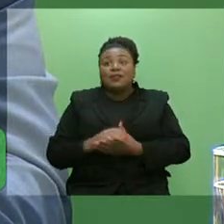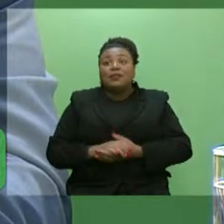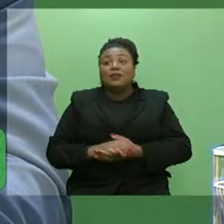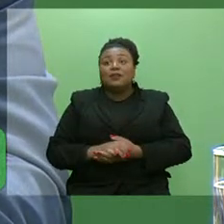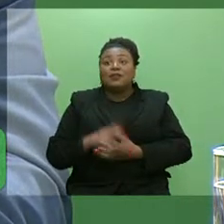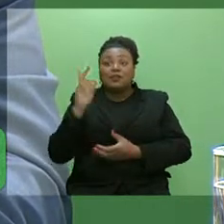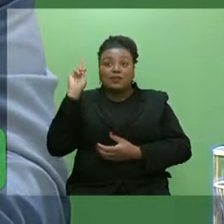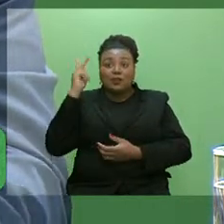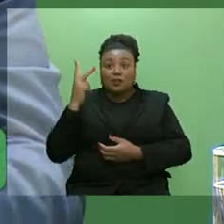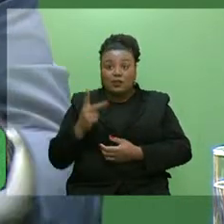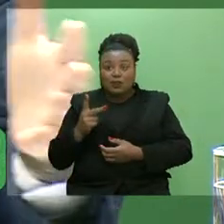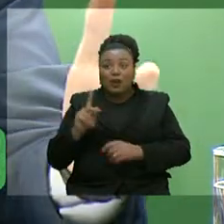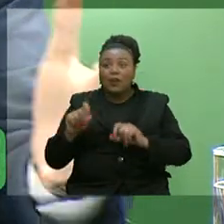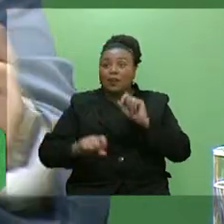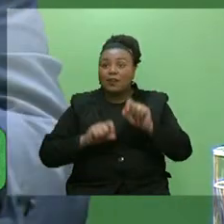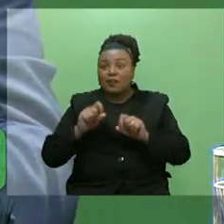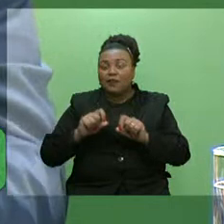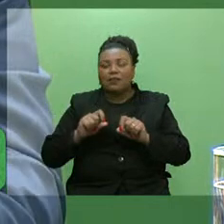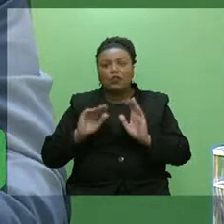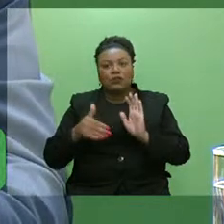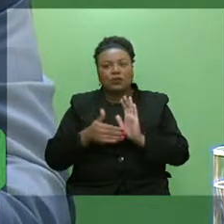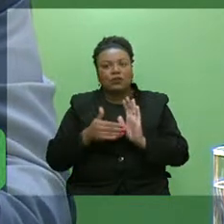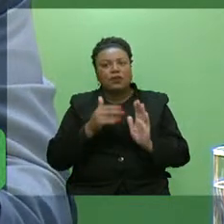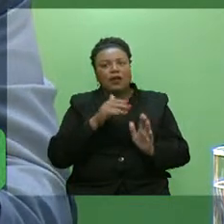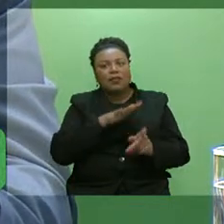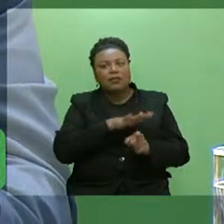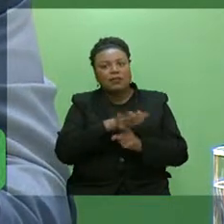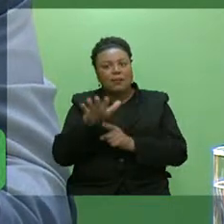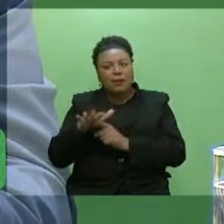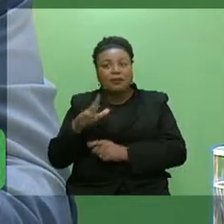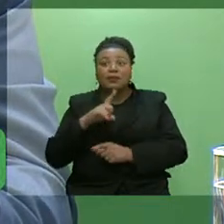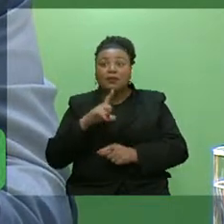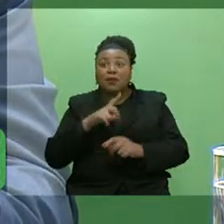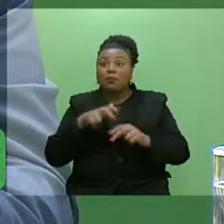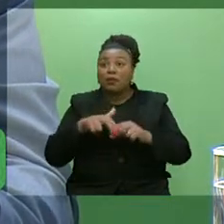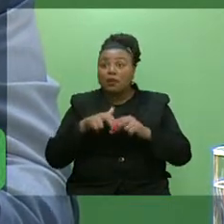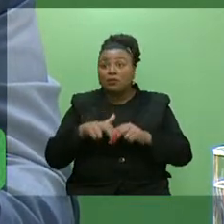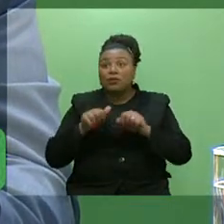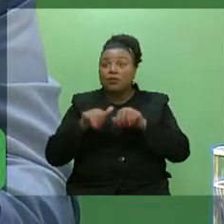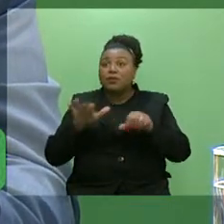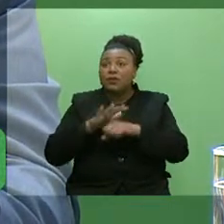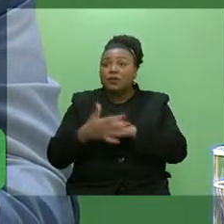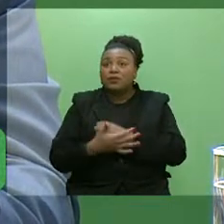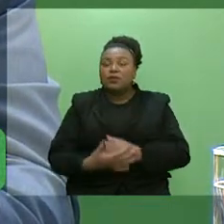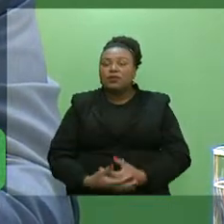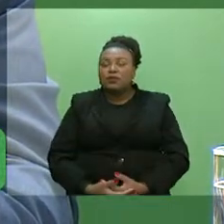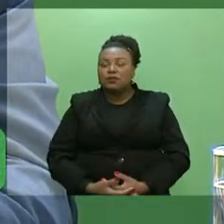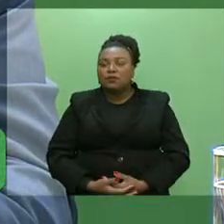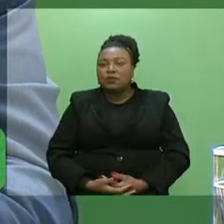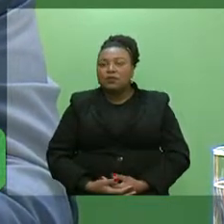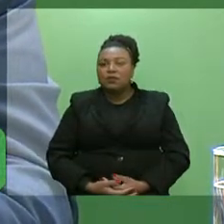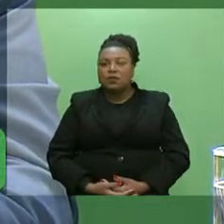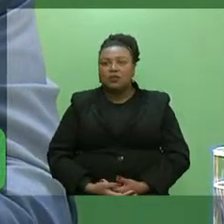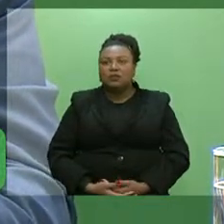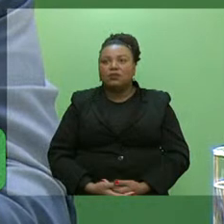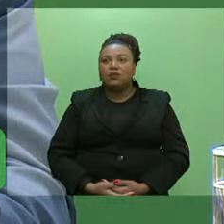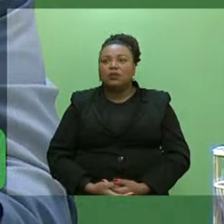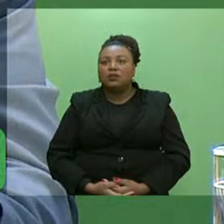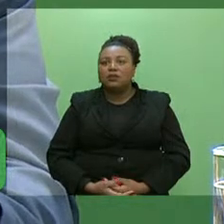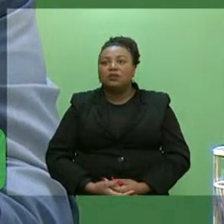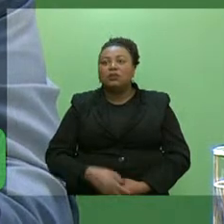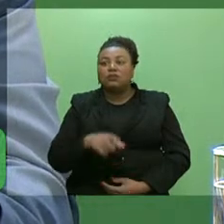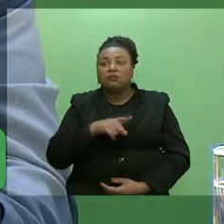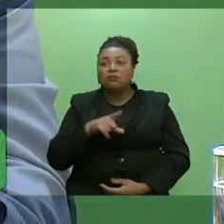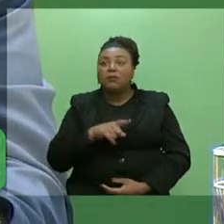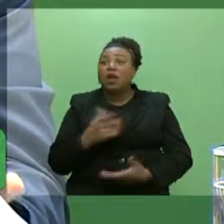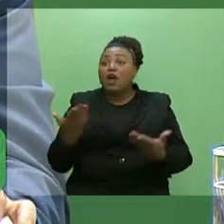da história, na medida em que há toda essa demanda represada aí em virtude da pandemia. Gostaria, nesse momento, também